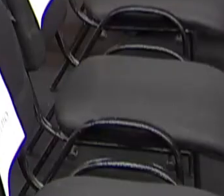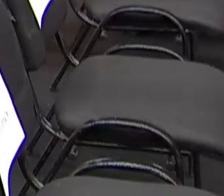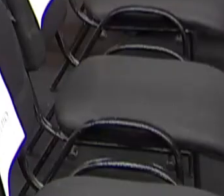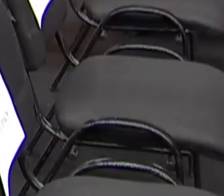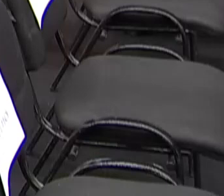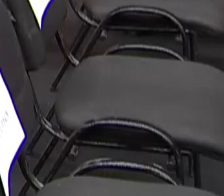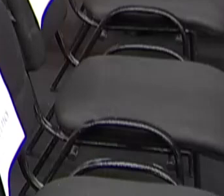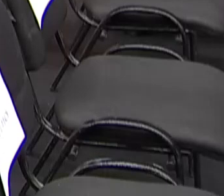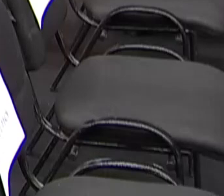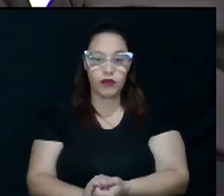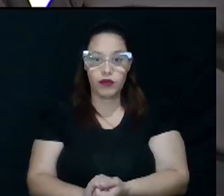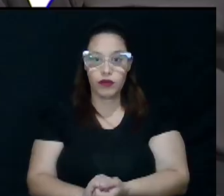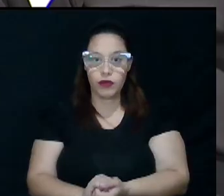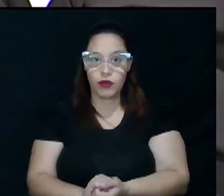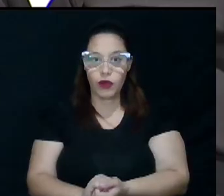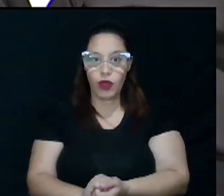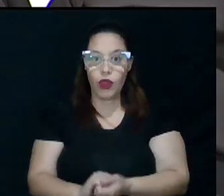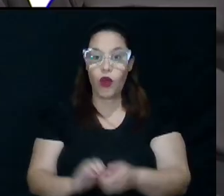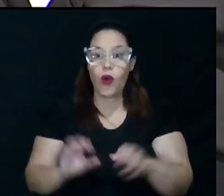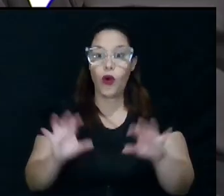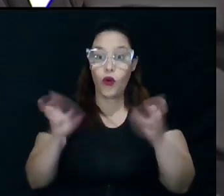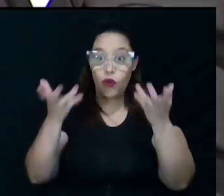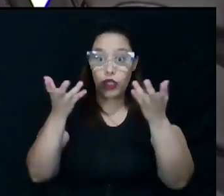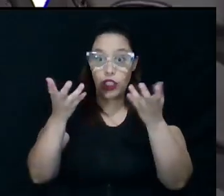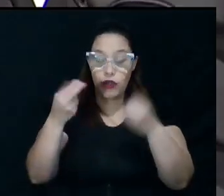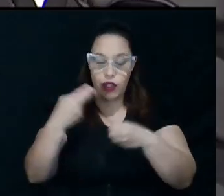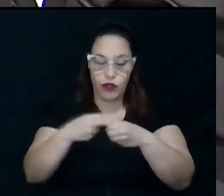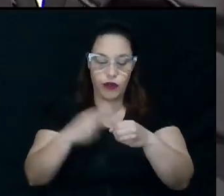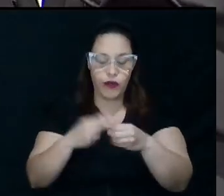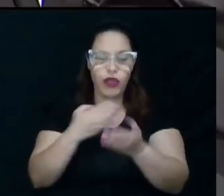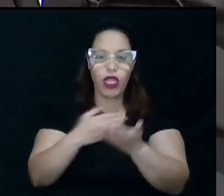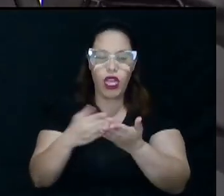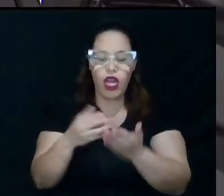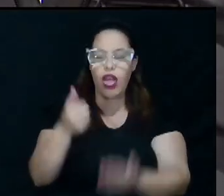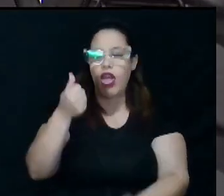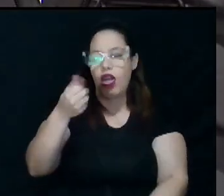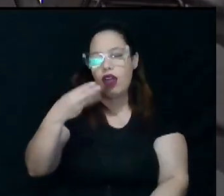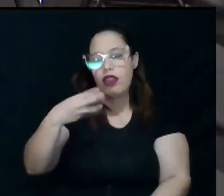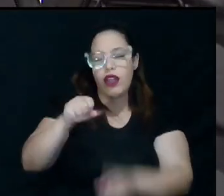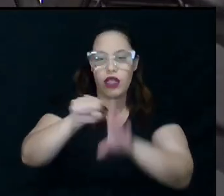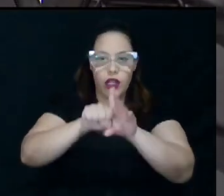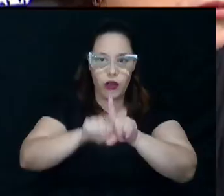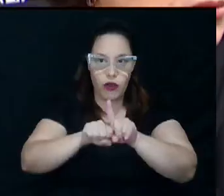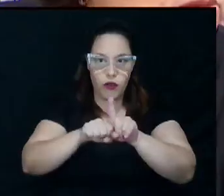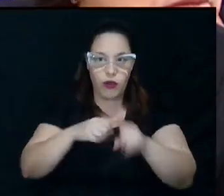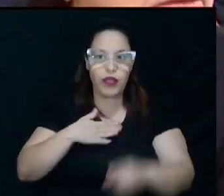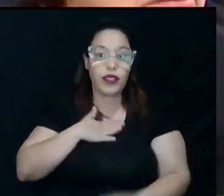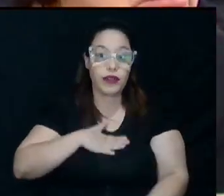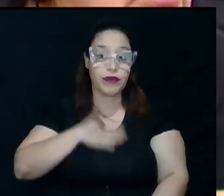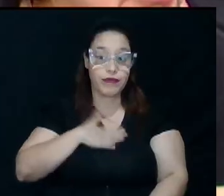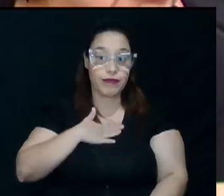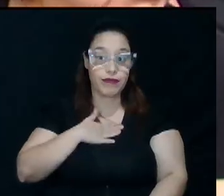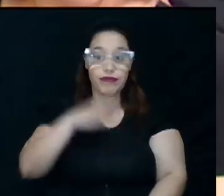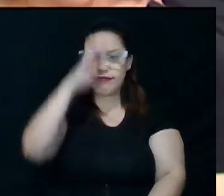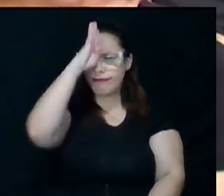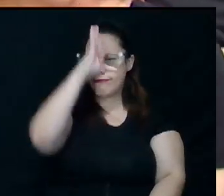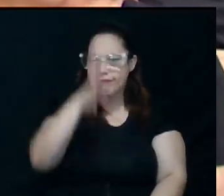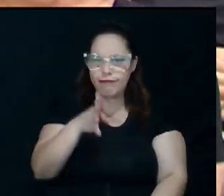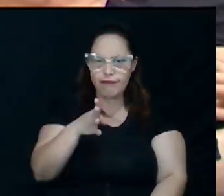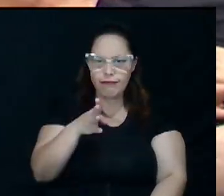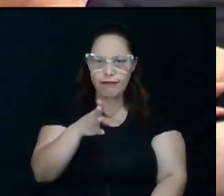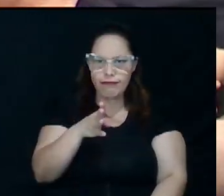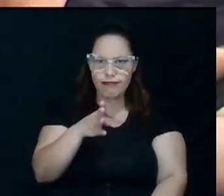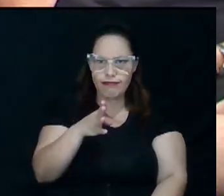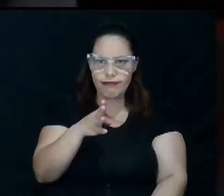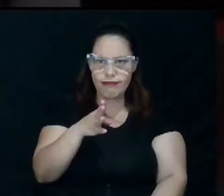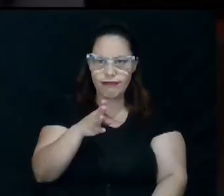O Festival Unicamp de Ópera vai até o dia 13 de agosto. É um evento gratuito que oferece várias atividades em torno do